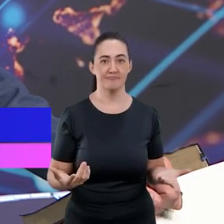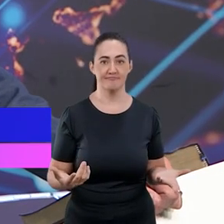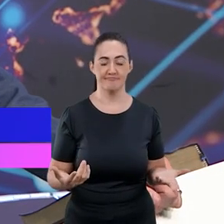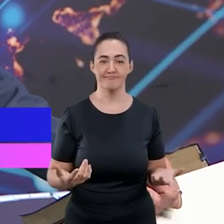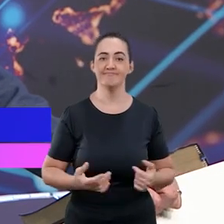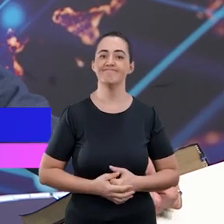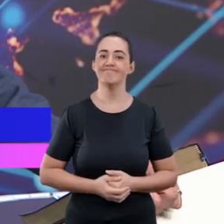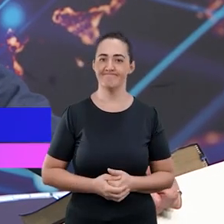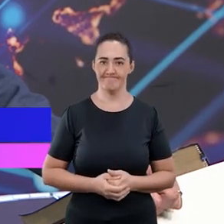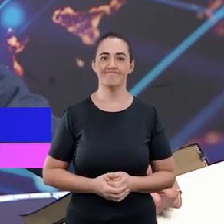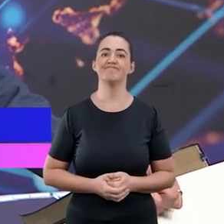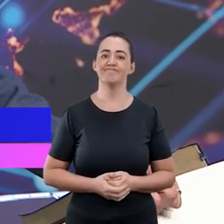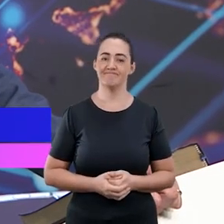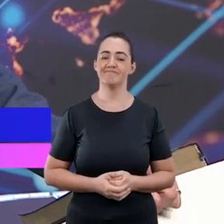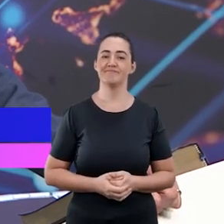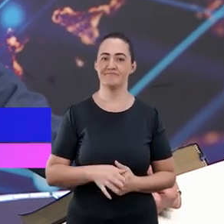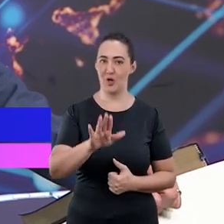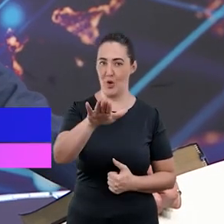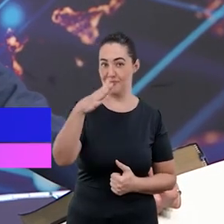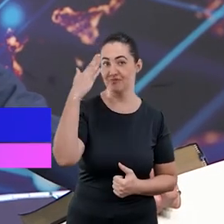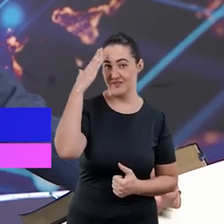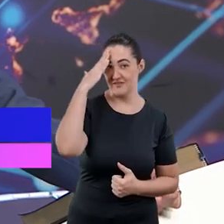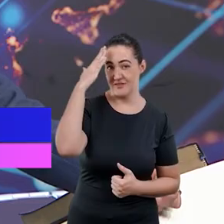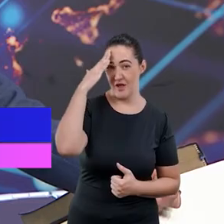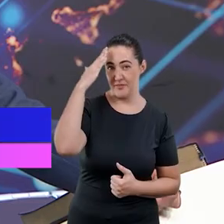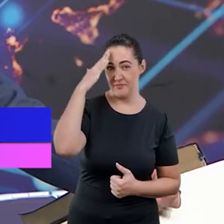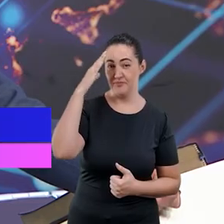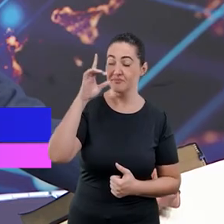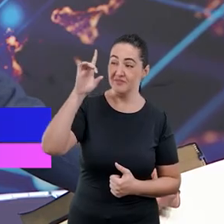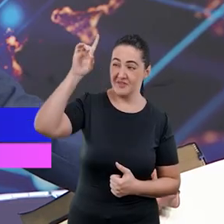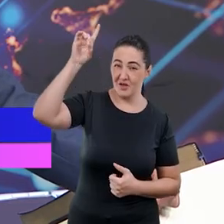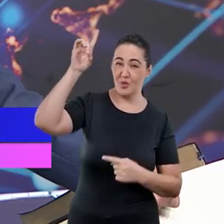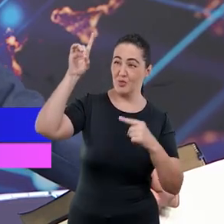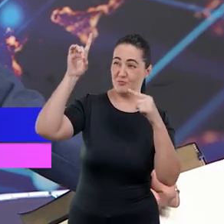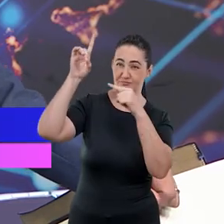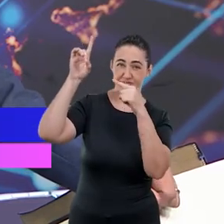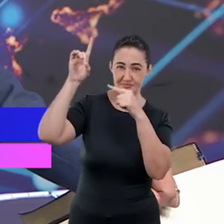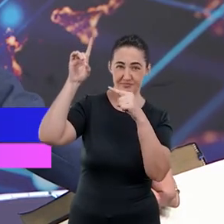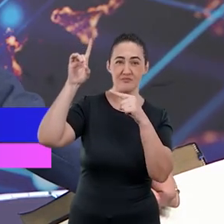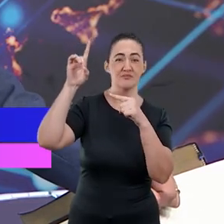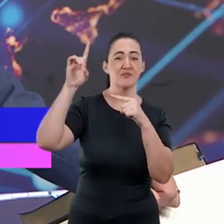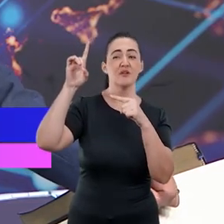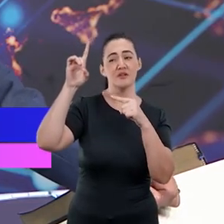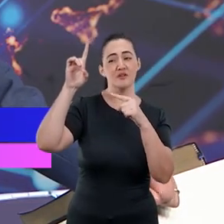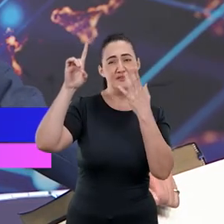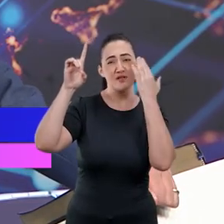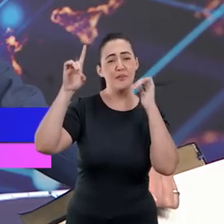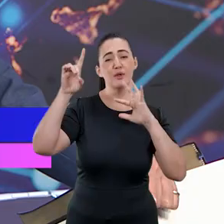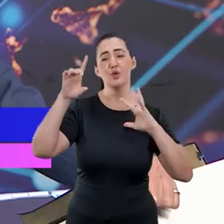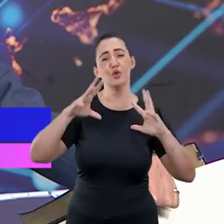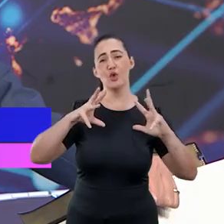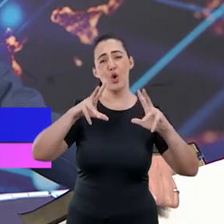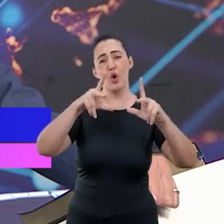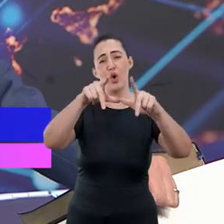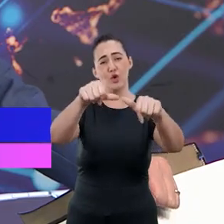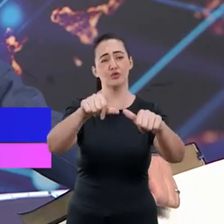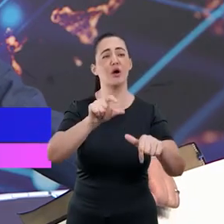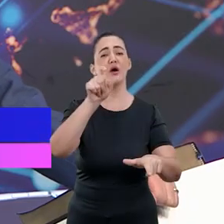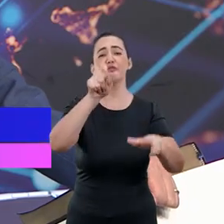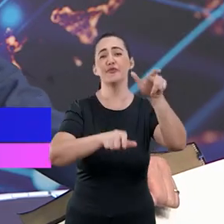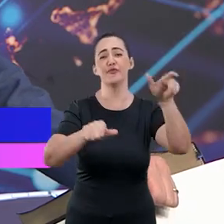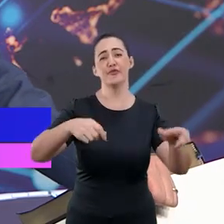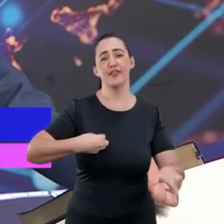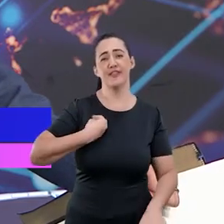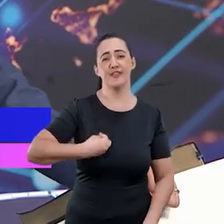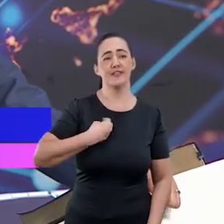Saiba que não existe ninguém nesse mundo que viva e não enfrente dores, que não passe por